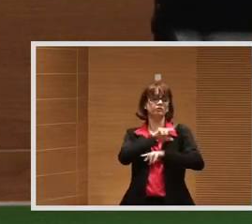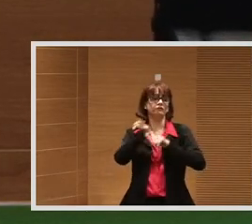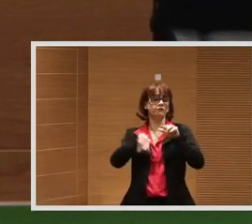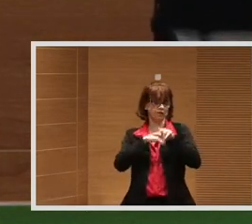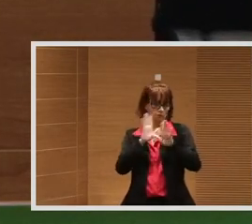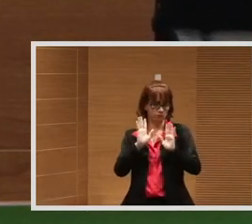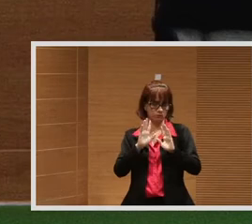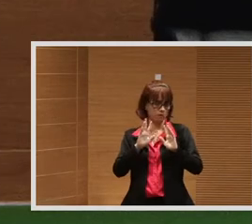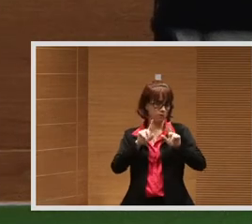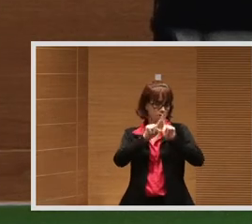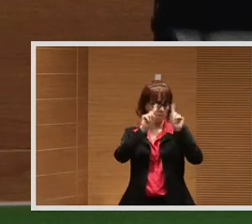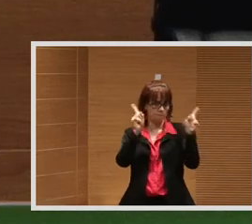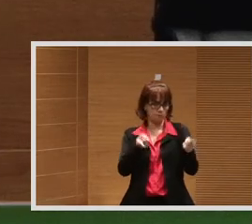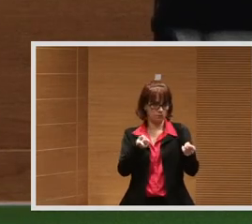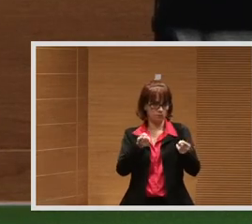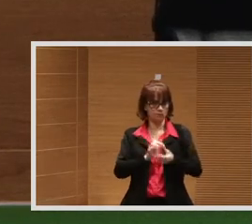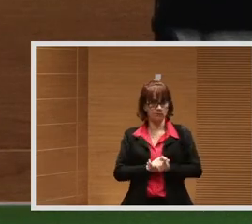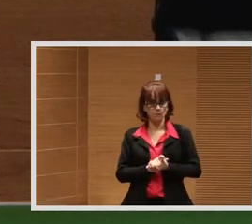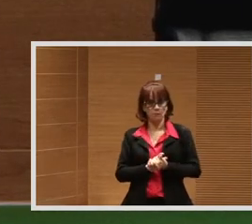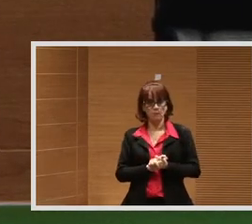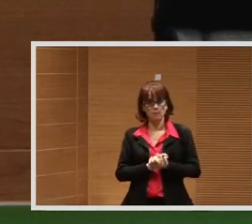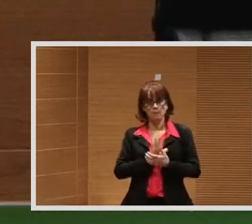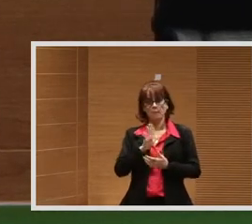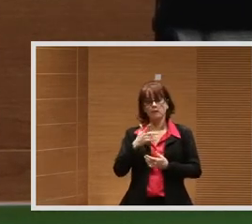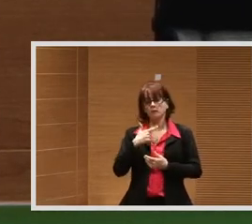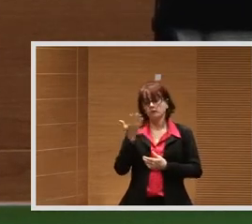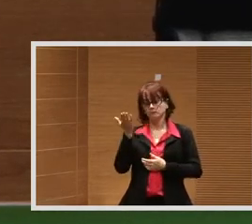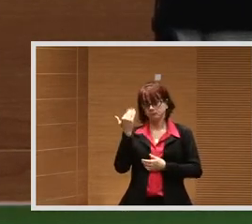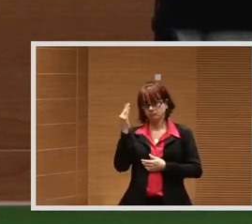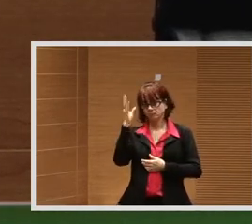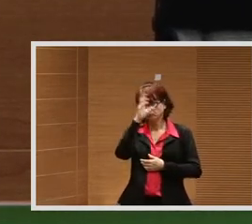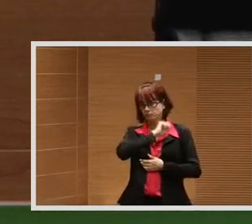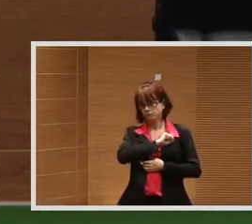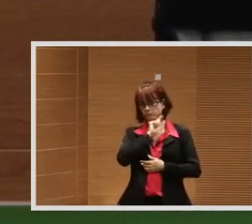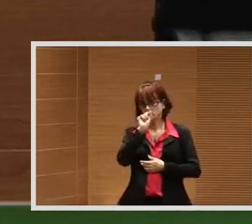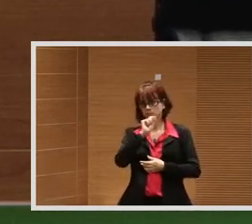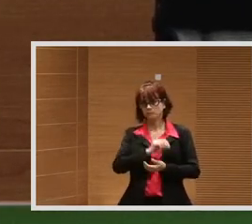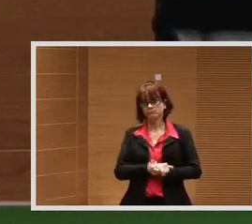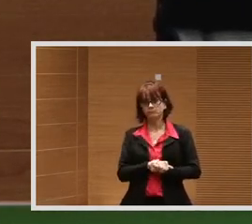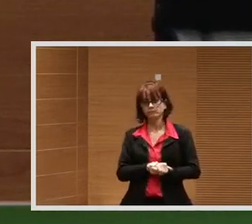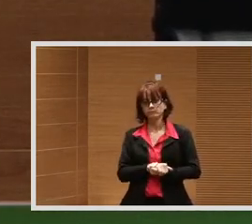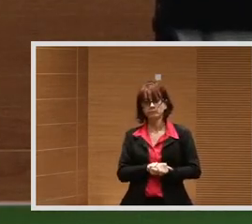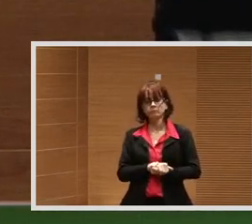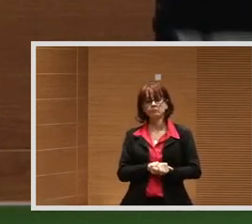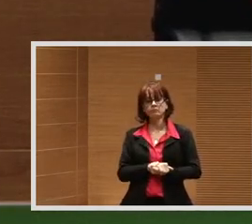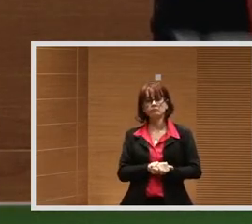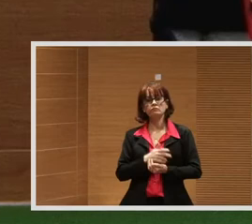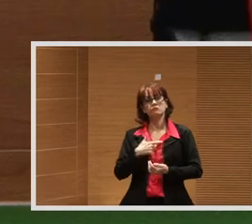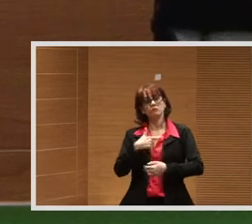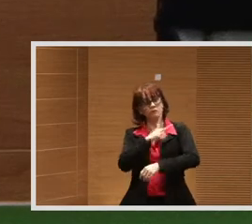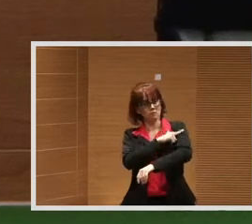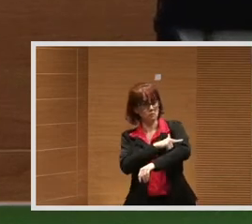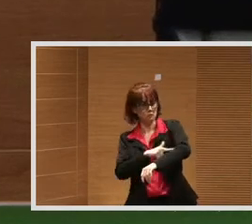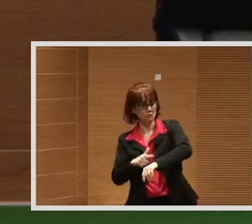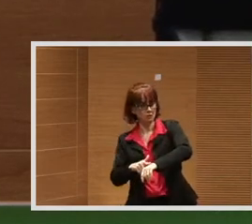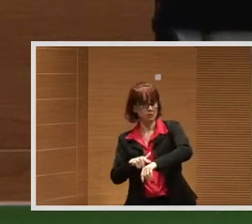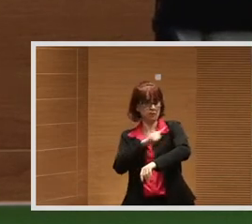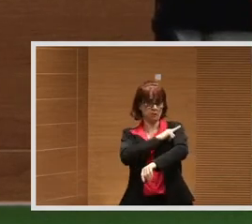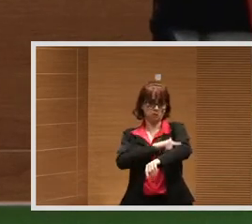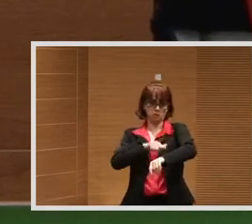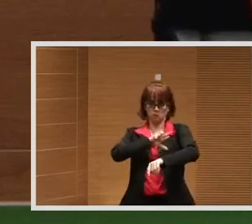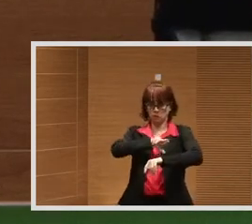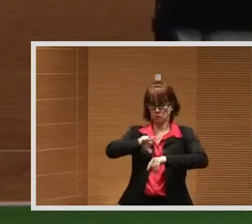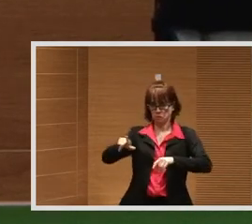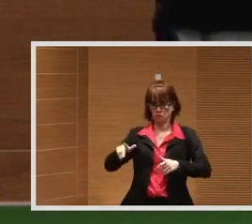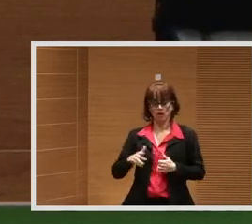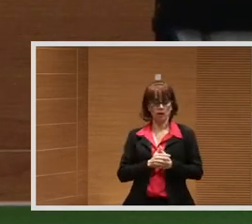Né? Mas uma coisa que a gente aprendia é que comportamento ou comportamentos ou